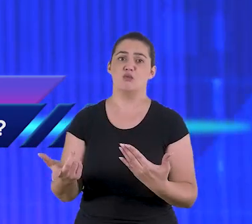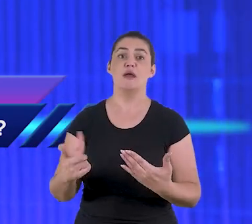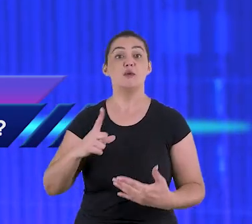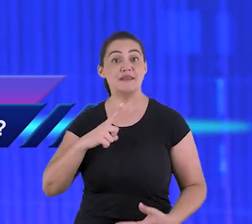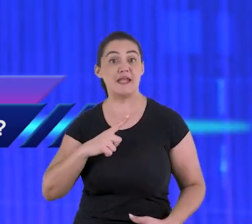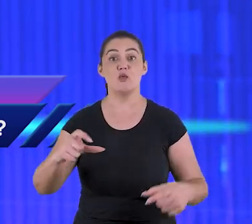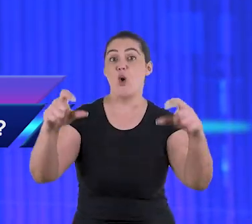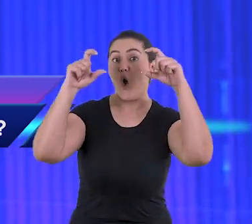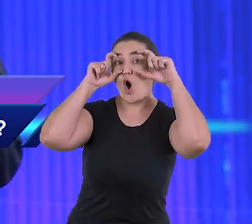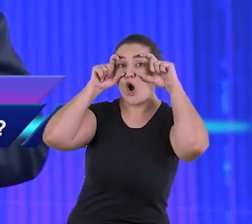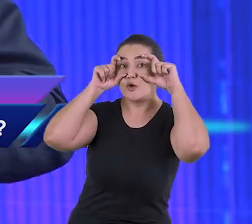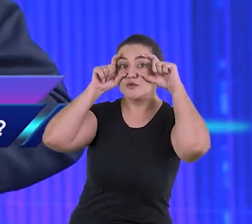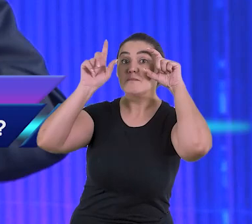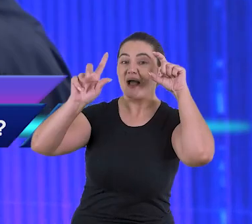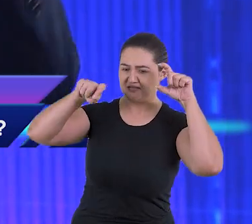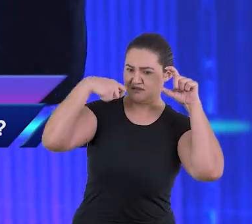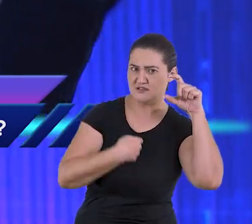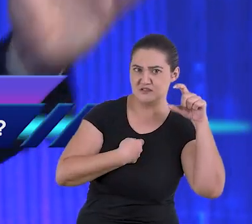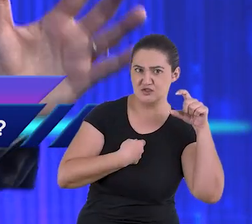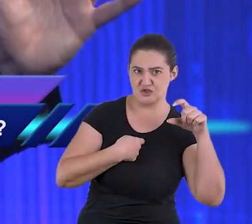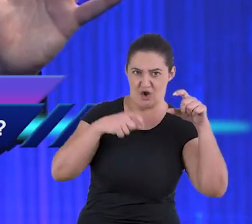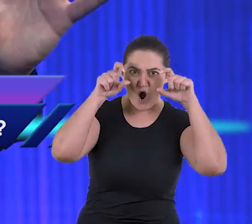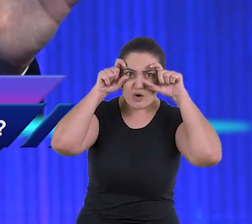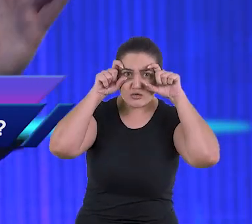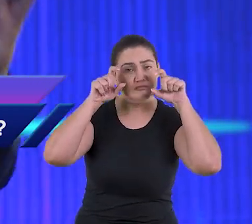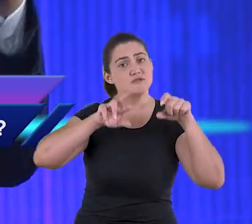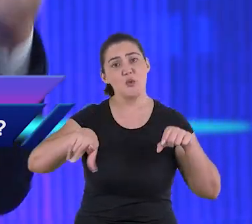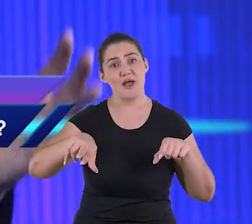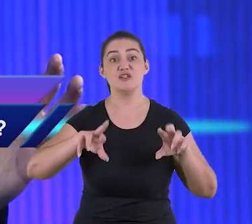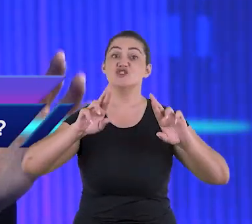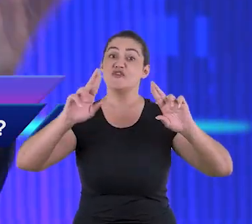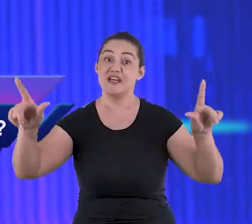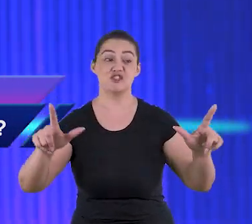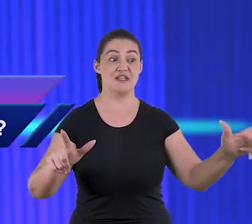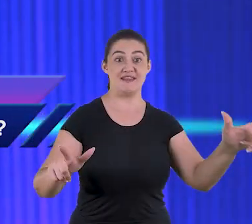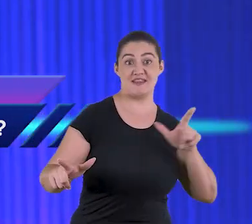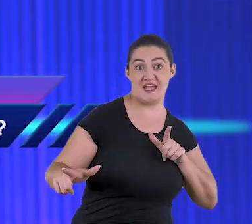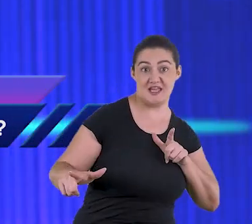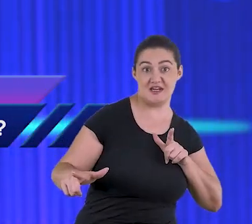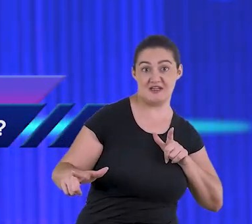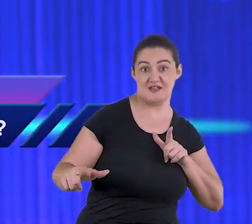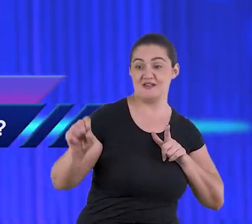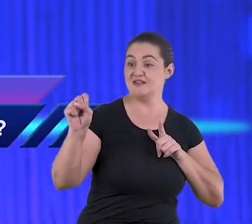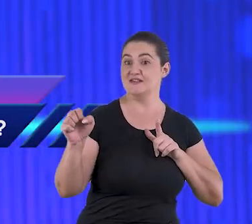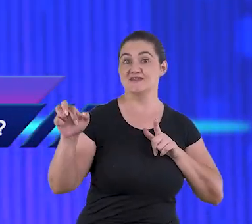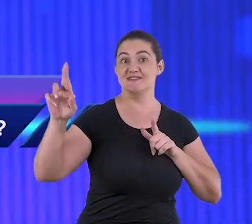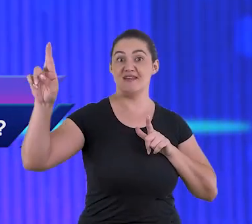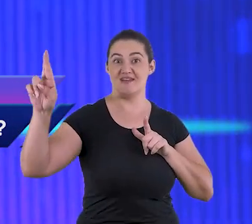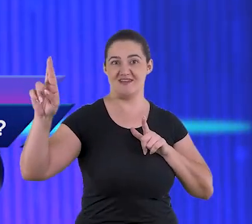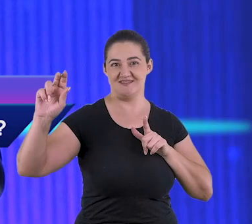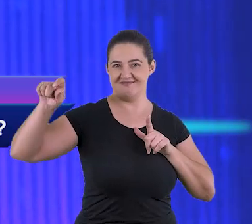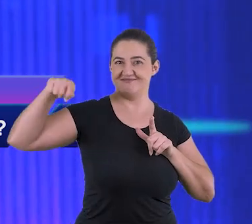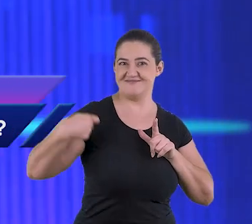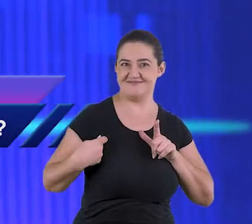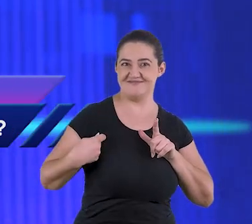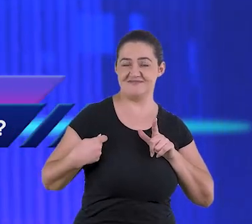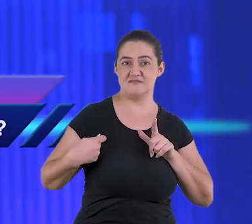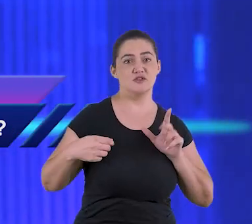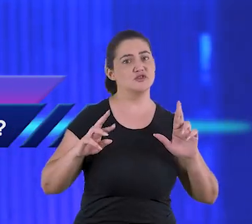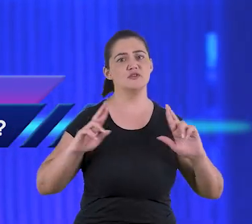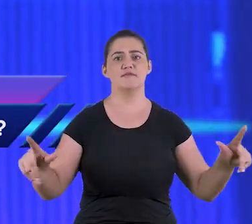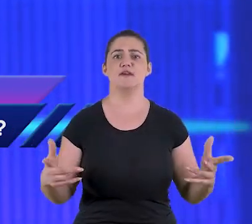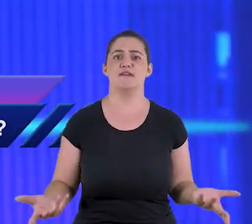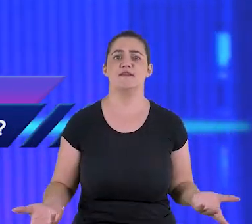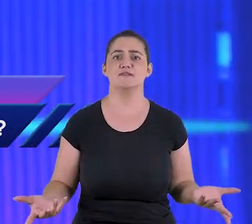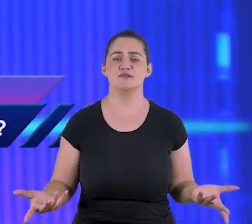óculos. Veja que é uma enorme diferença entre ser e ter. O pó da terra,